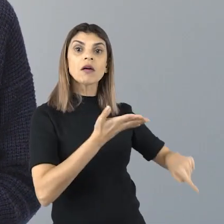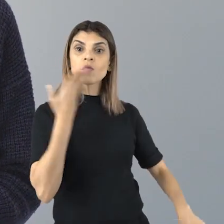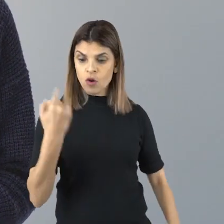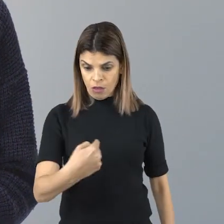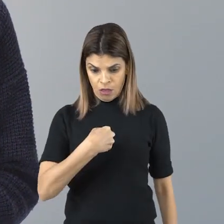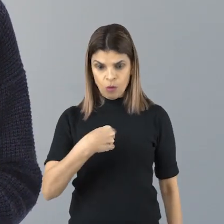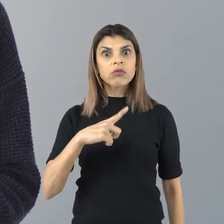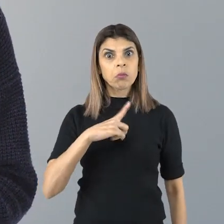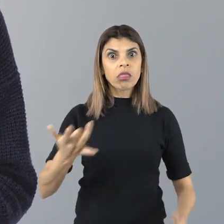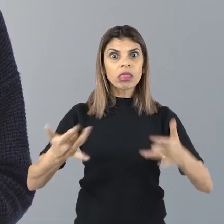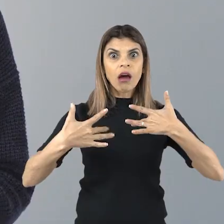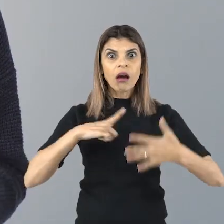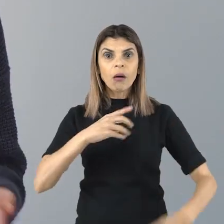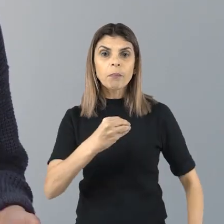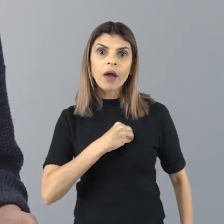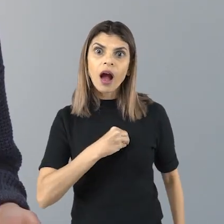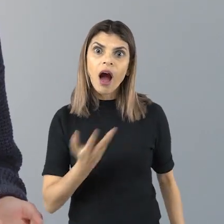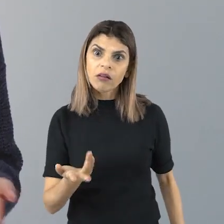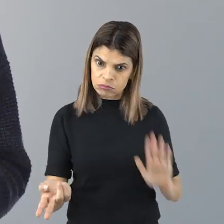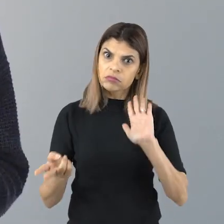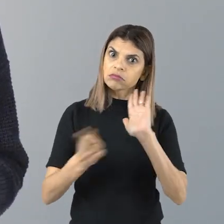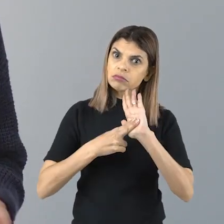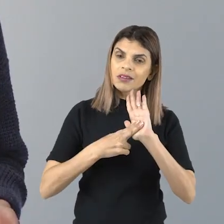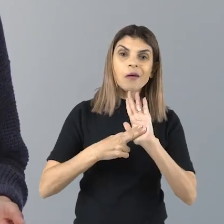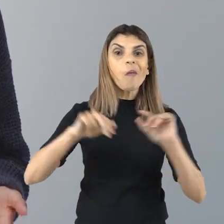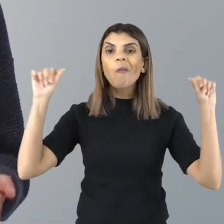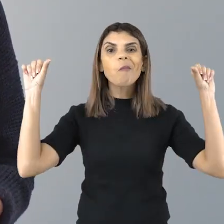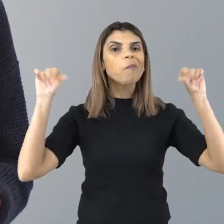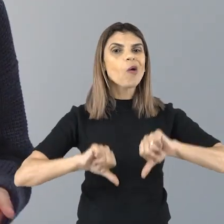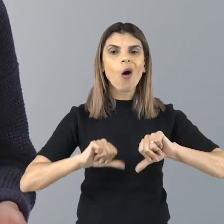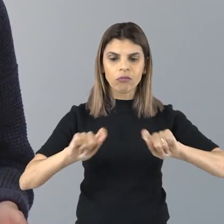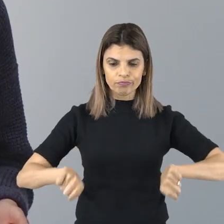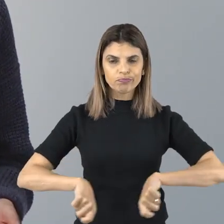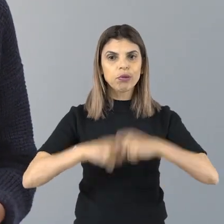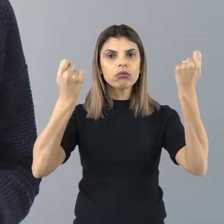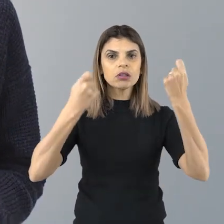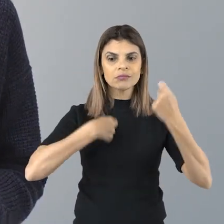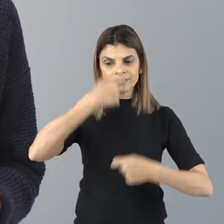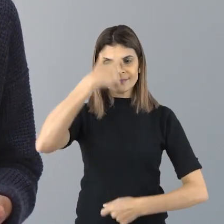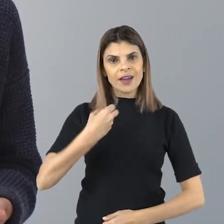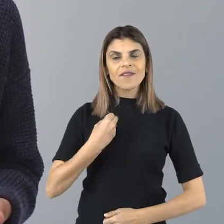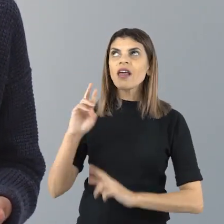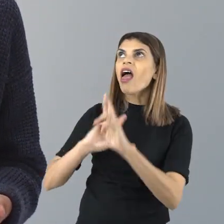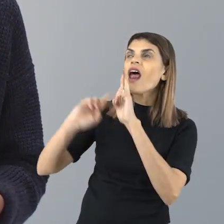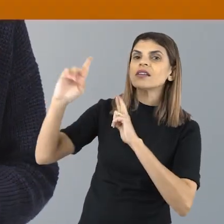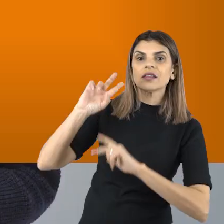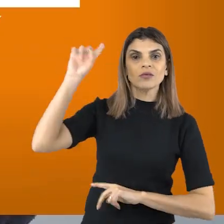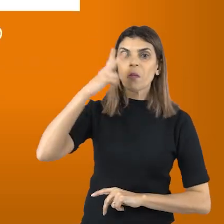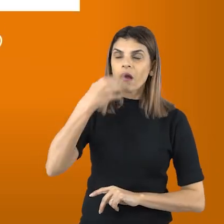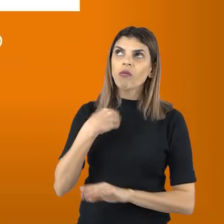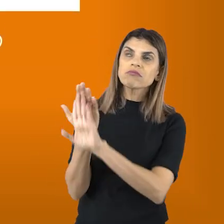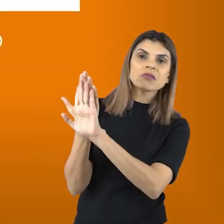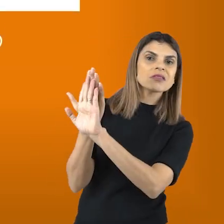punido. O que nós cometemos também. E, por fim, a pior parte do pecado é o impacto que ele causa em nossa relação com Deus. O